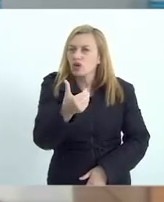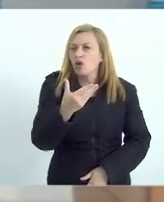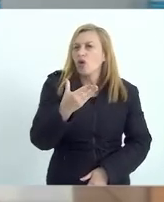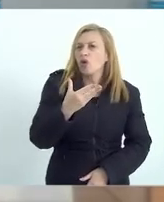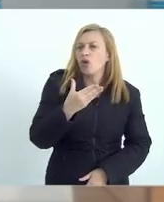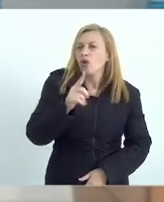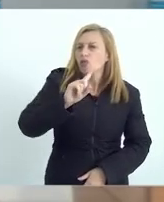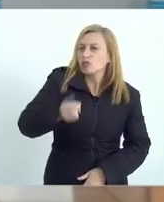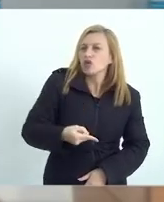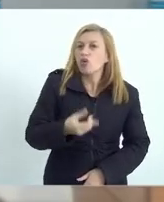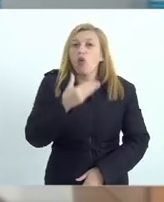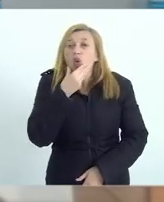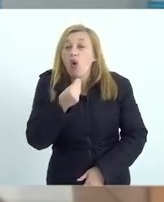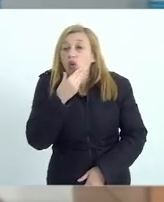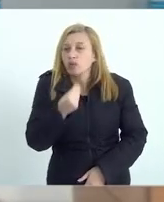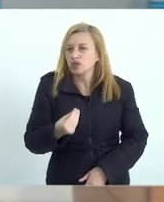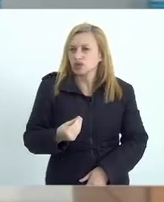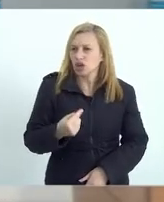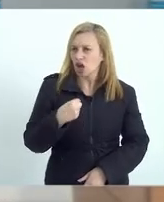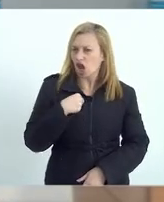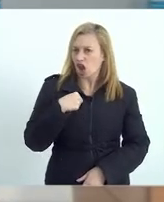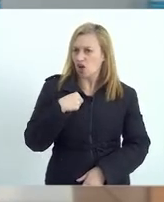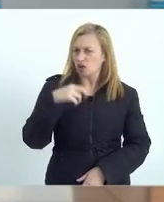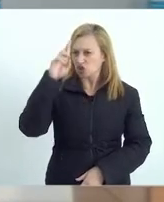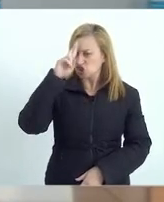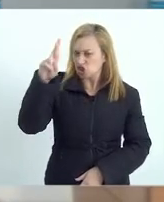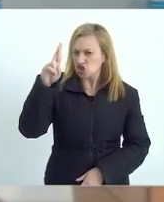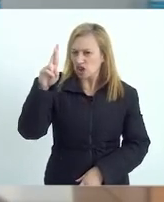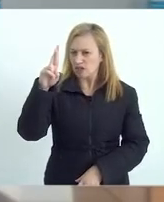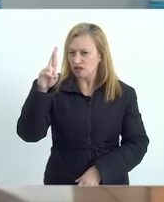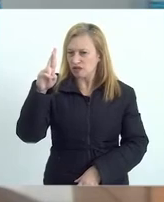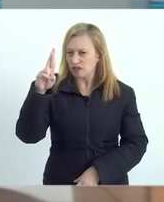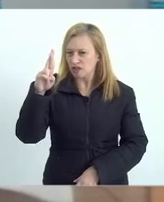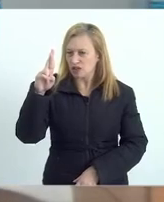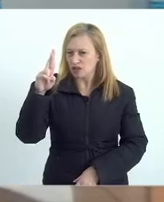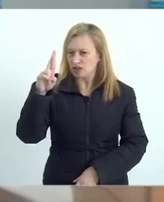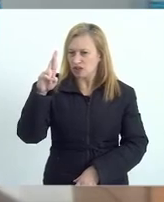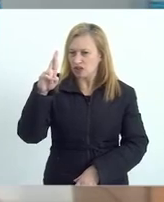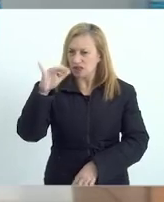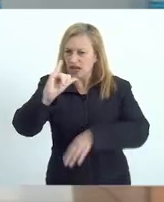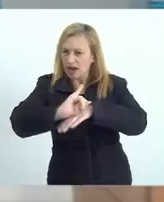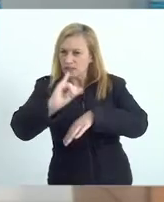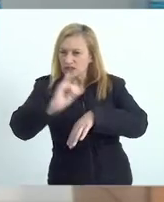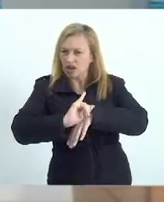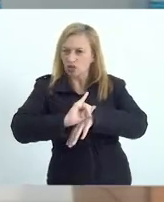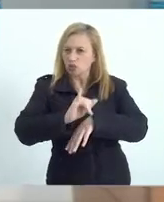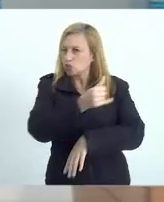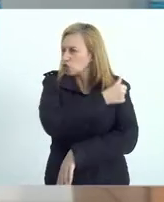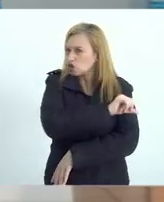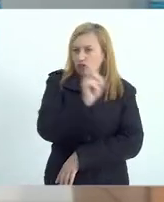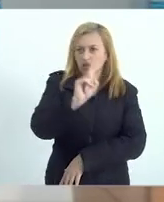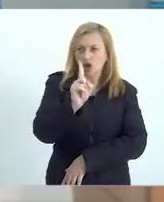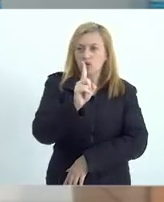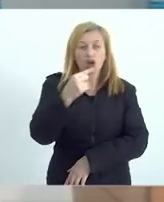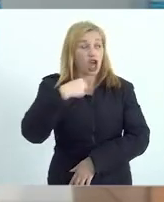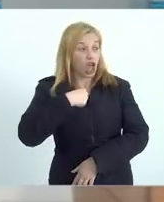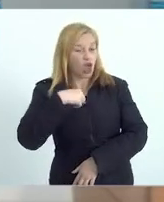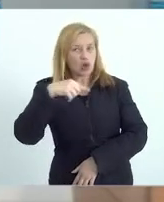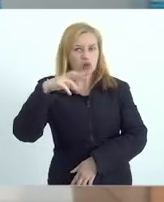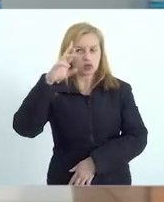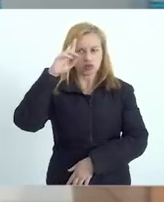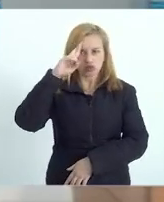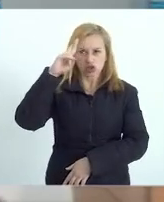que eu tenho um defe de 11 mil anos eu não sou comandante da capital do Rio de Janeiro não eu sou Comandante dos